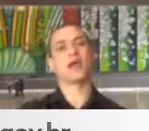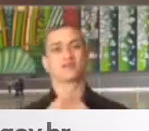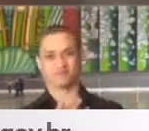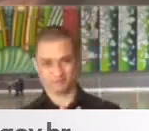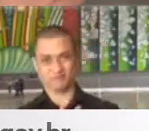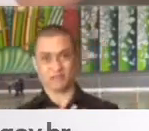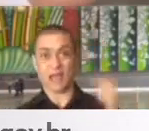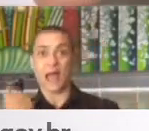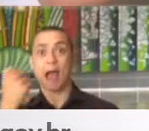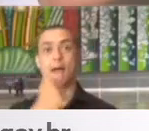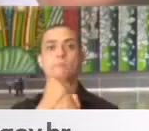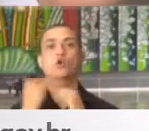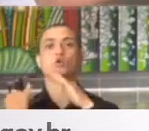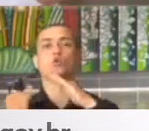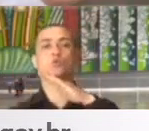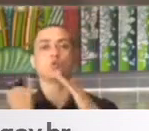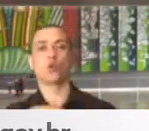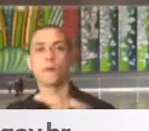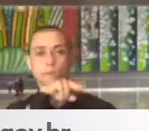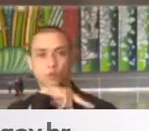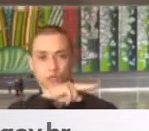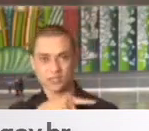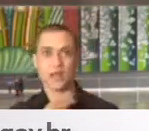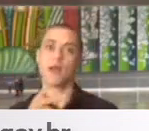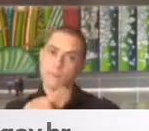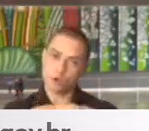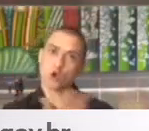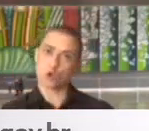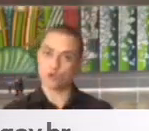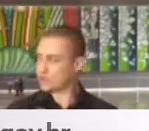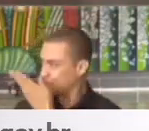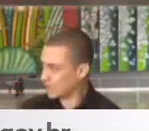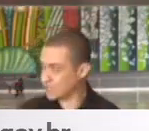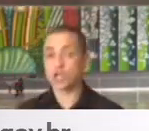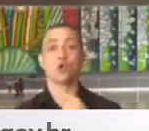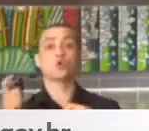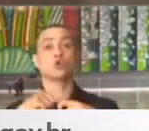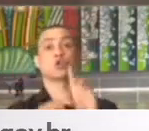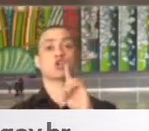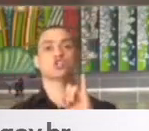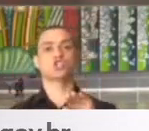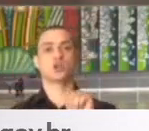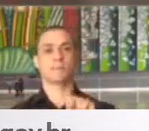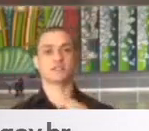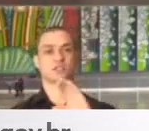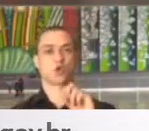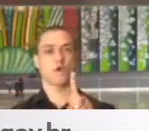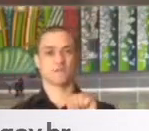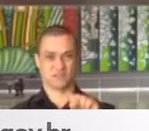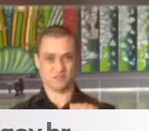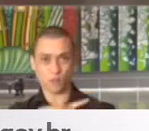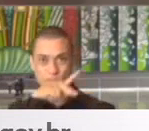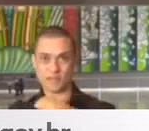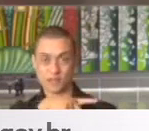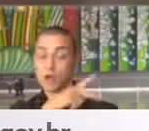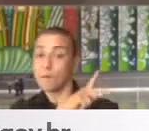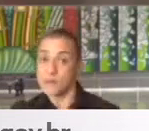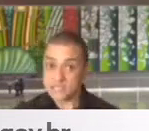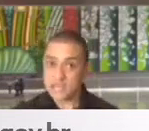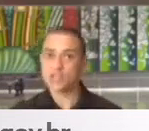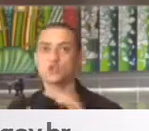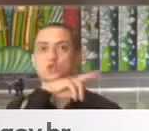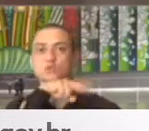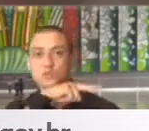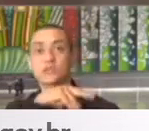apoio do Instituto Butantan, razão pela qual convidei o Dr. Dimas Covas, presidente do Instituto Butantan, para estar aqui ao nosso lado,